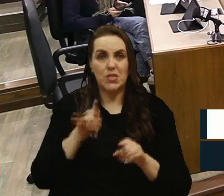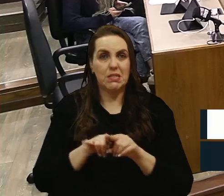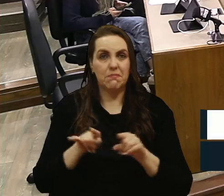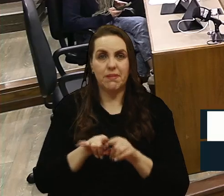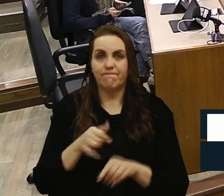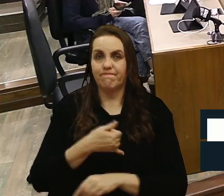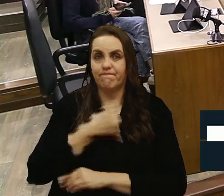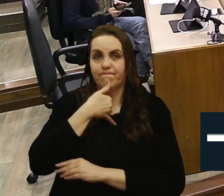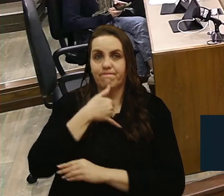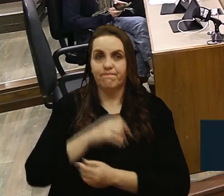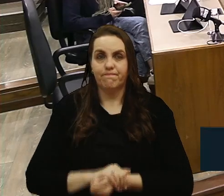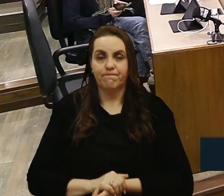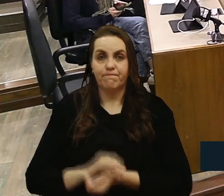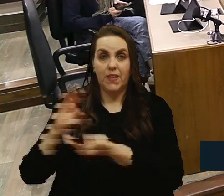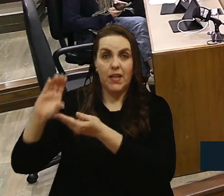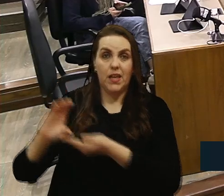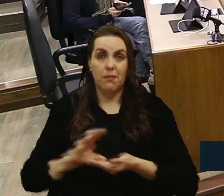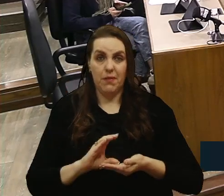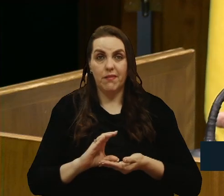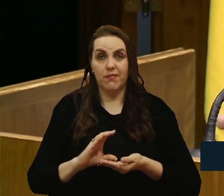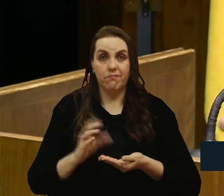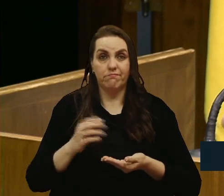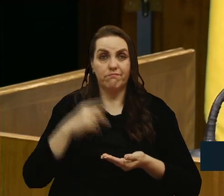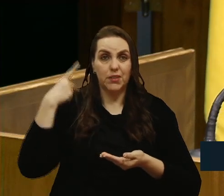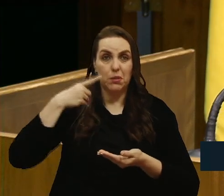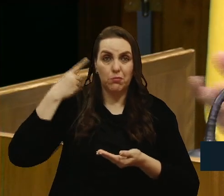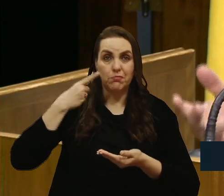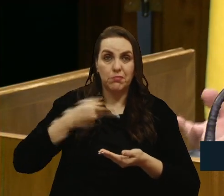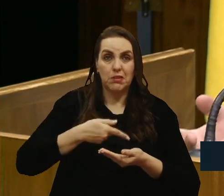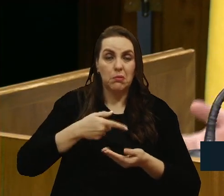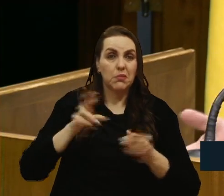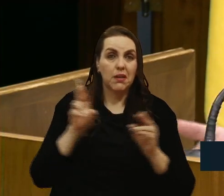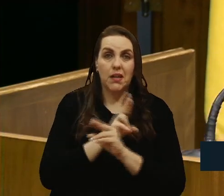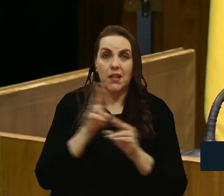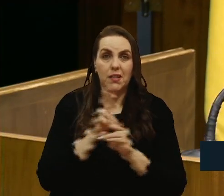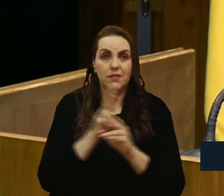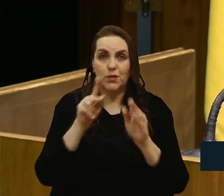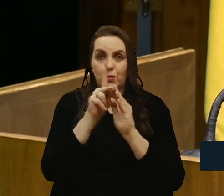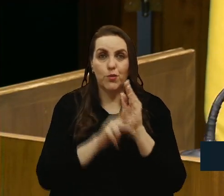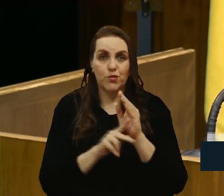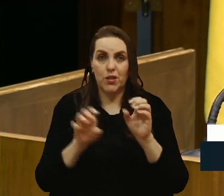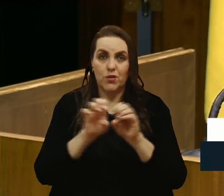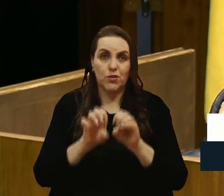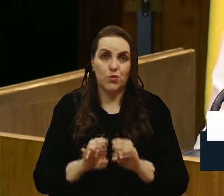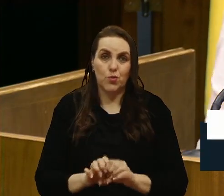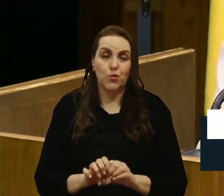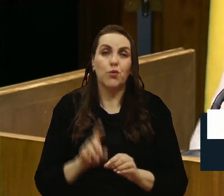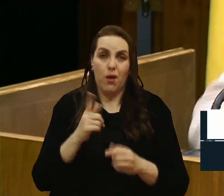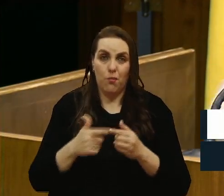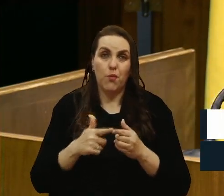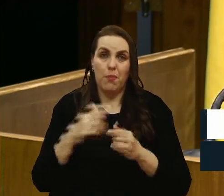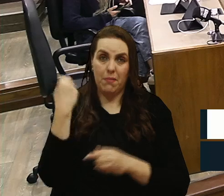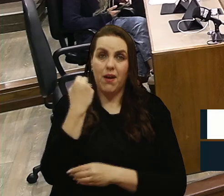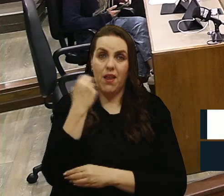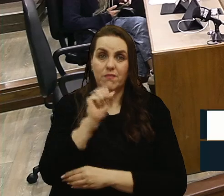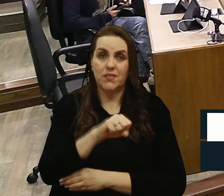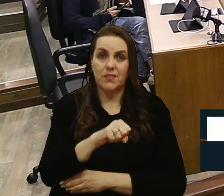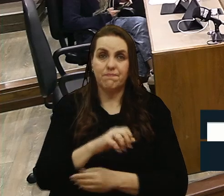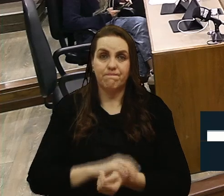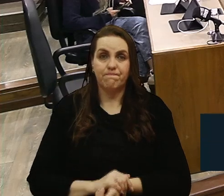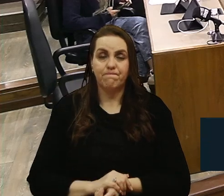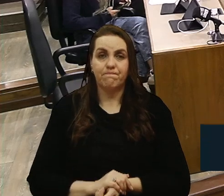As emendas parlamentares não manterem nenhuma relação com um projeto estruturante é um grande problema, o senhor tem razão. Muito obrigado.